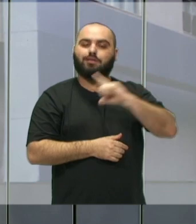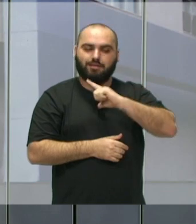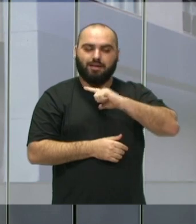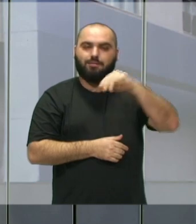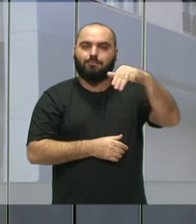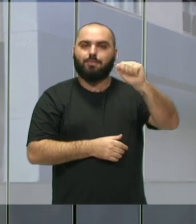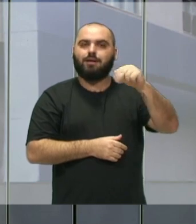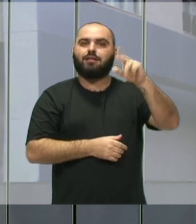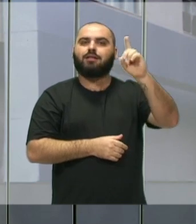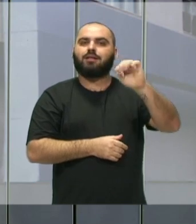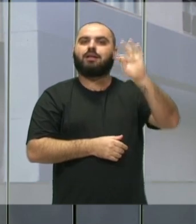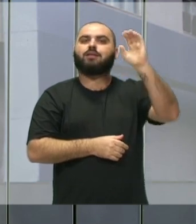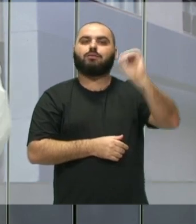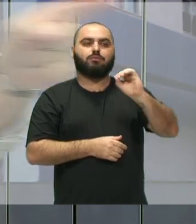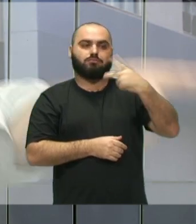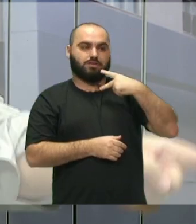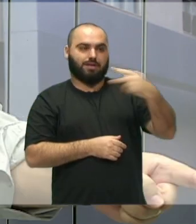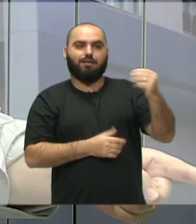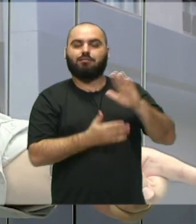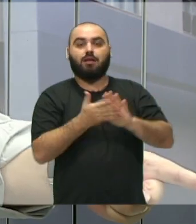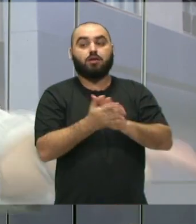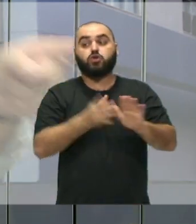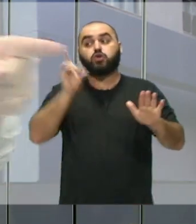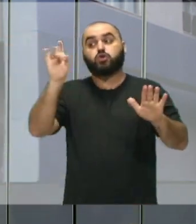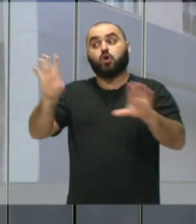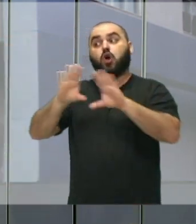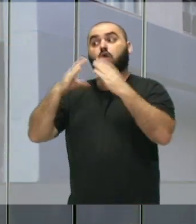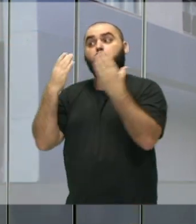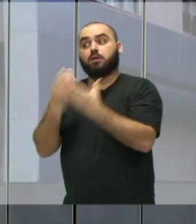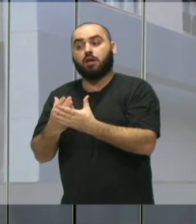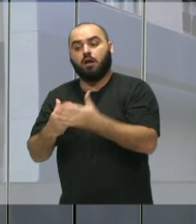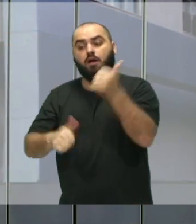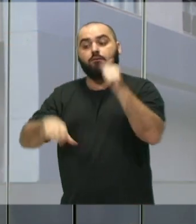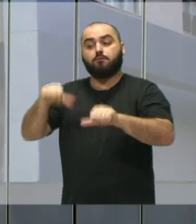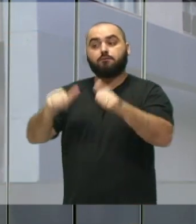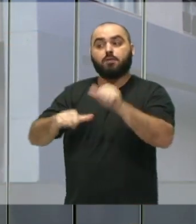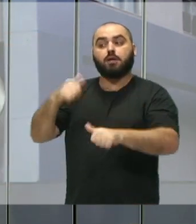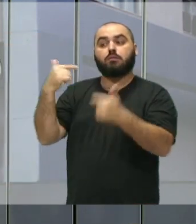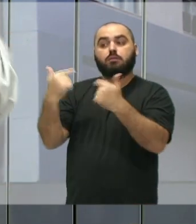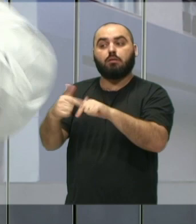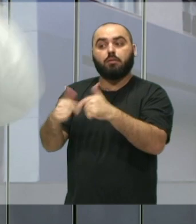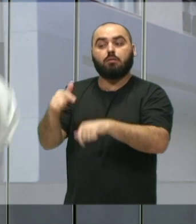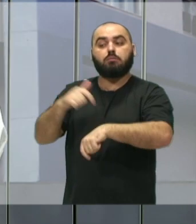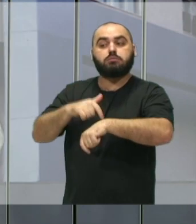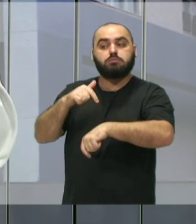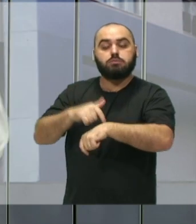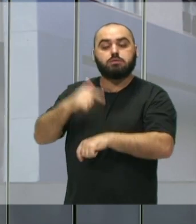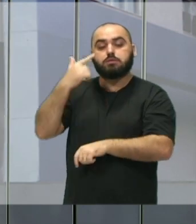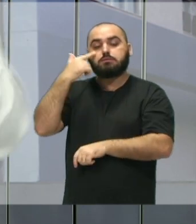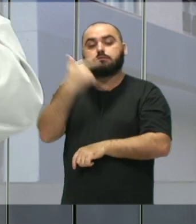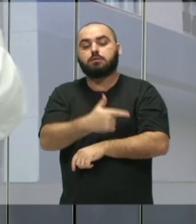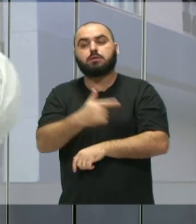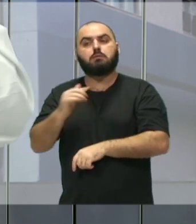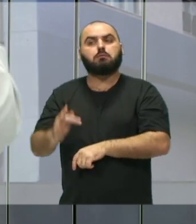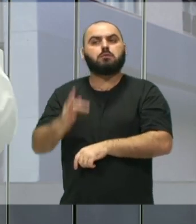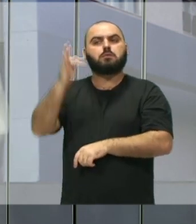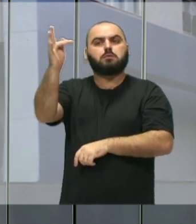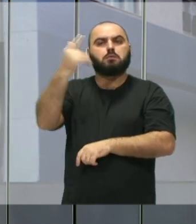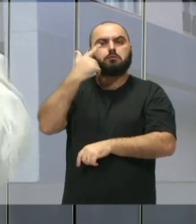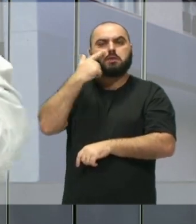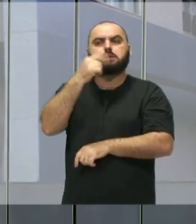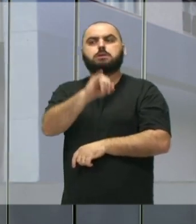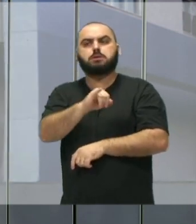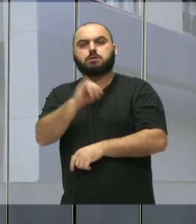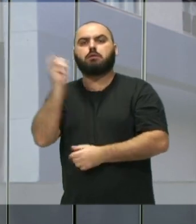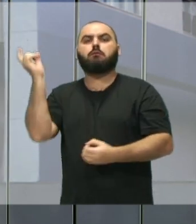ninguém tira você dali, a não ser a comunidade, que vai avaliar o teu trabalho naquele período e lá na frente vai ver se você é digno de